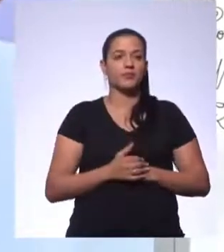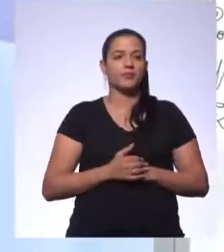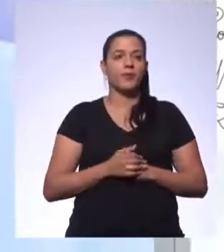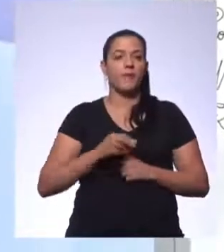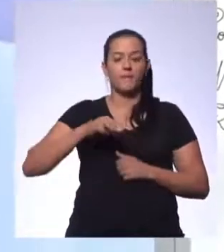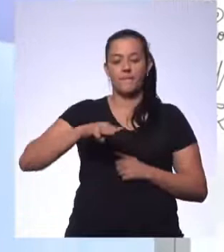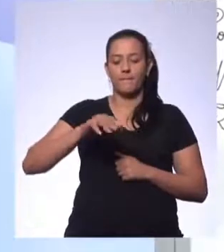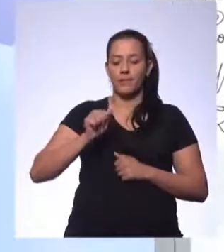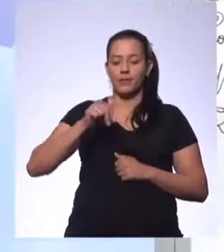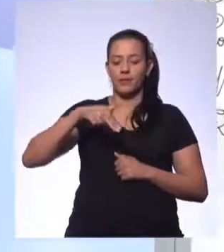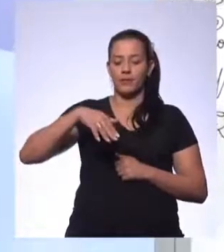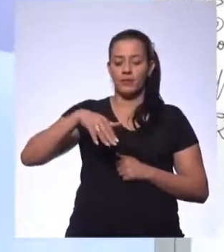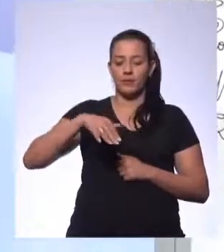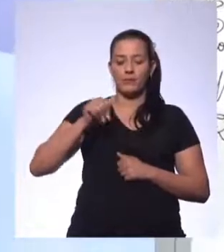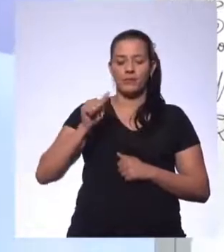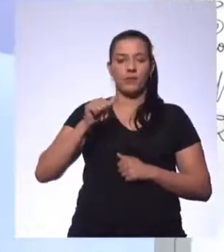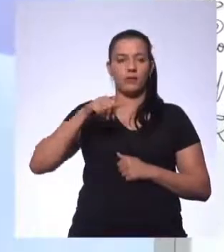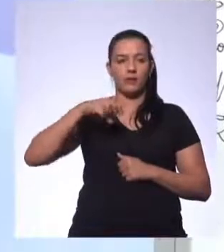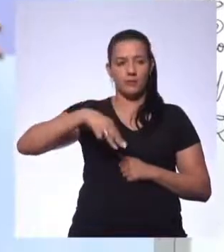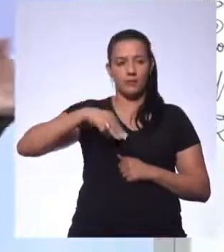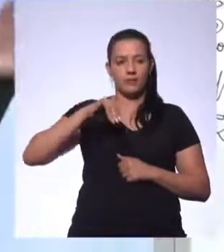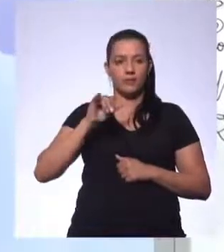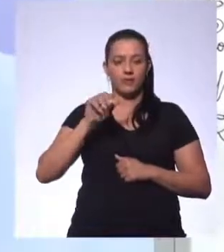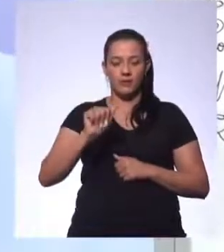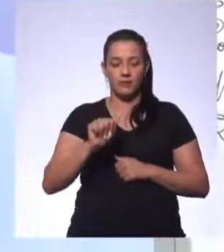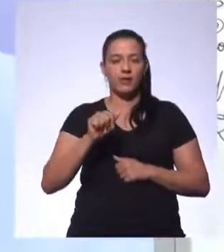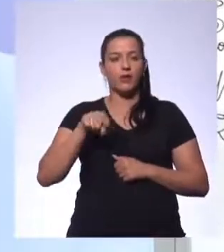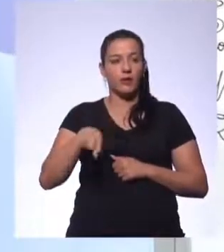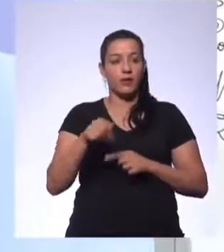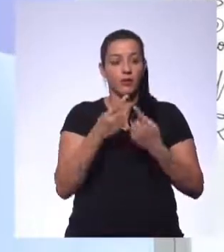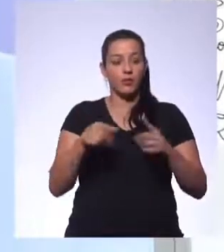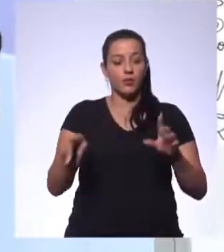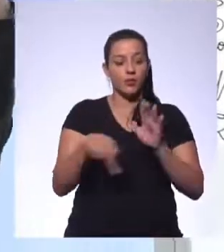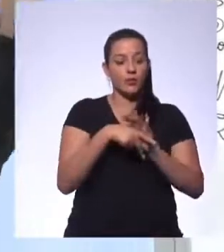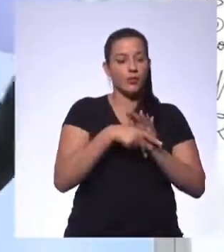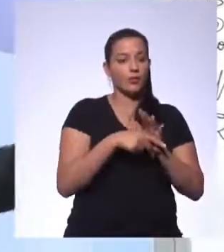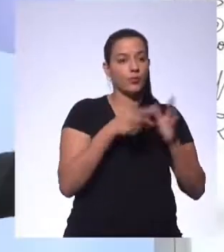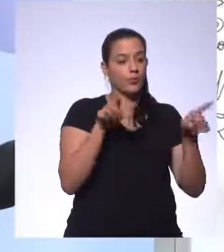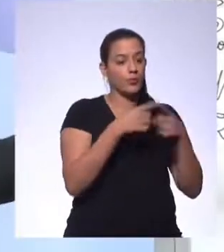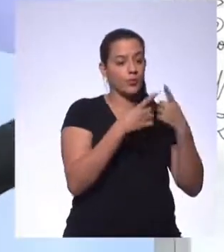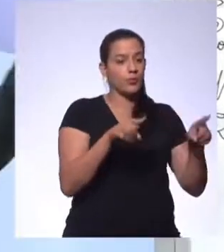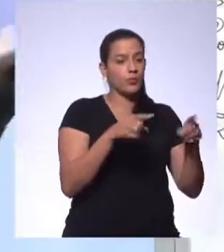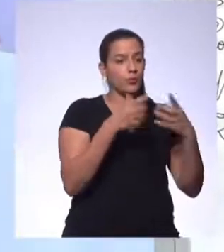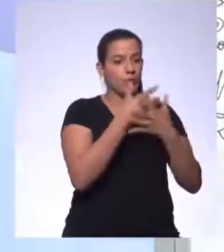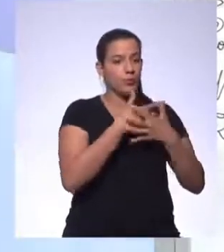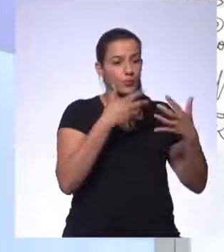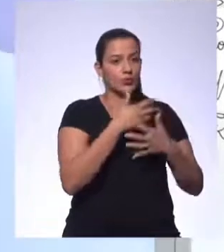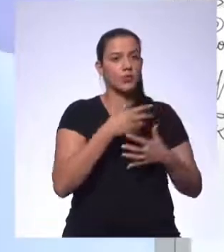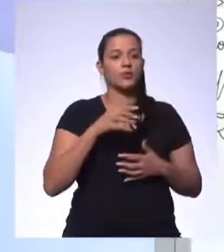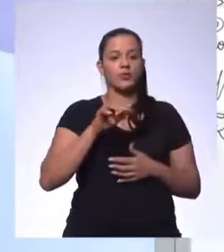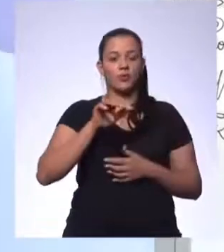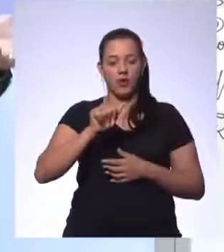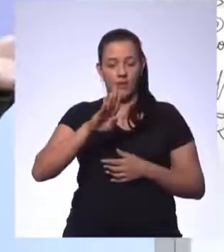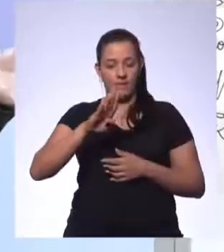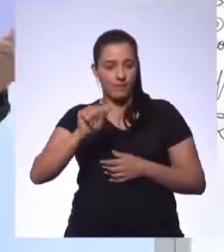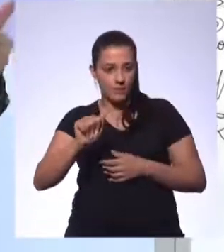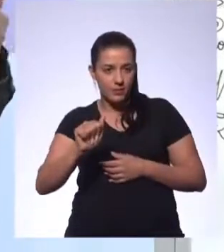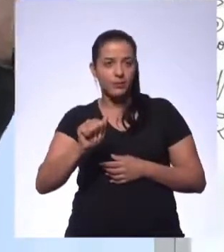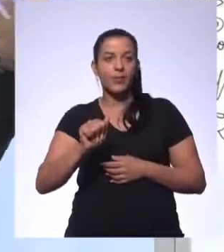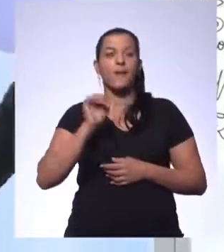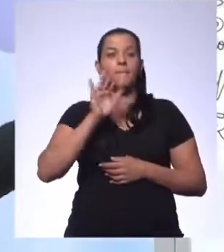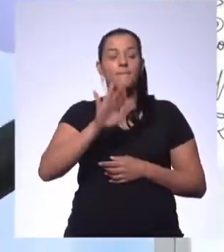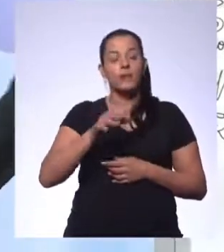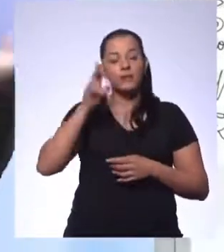Mia, ele usa músicas do ABBA, mas o enredo fala sobre a história de uma senhora, né, uma senhora